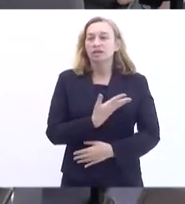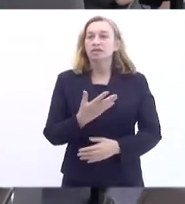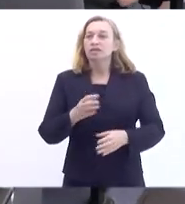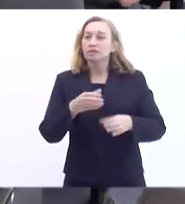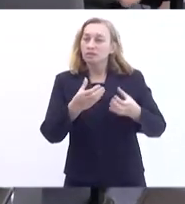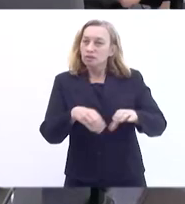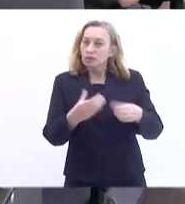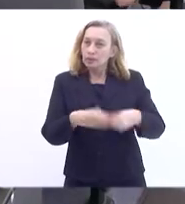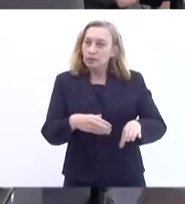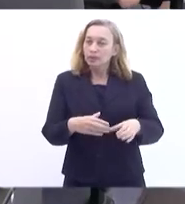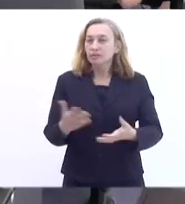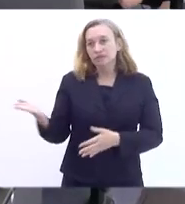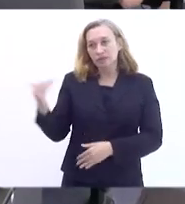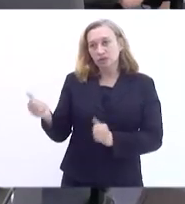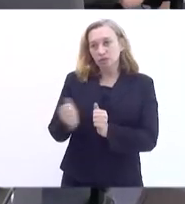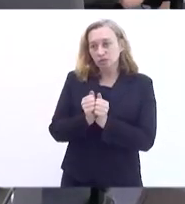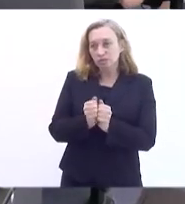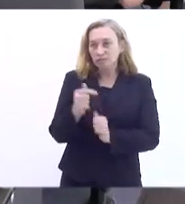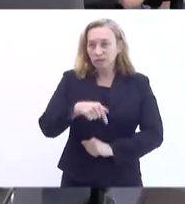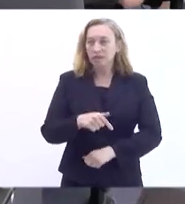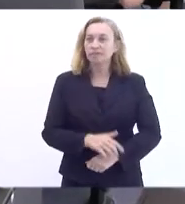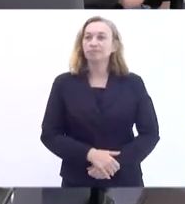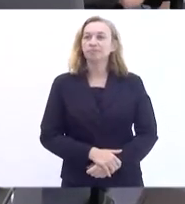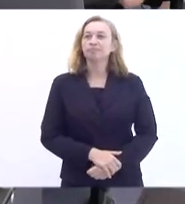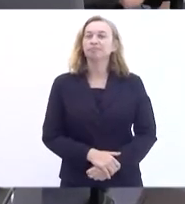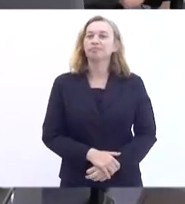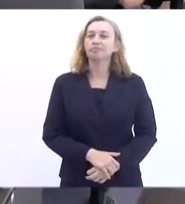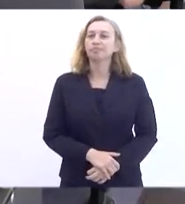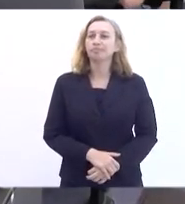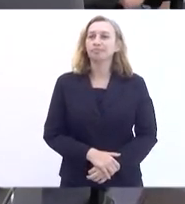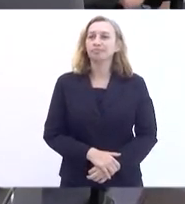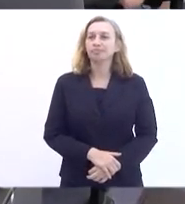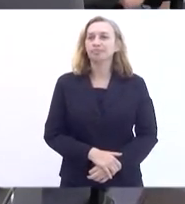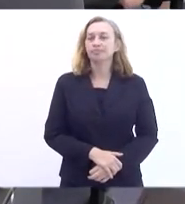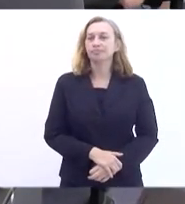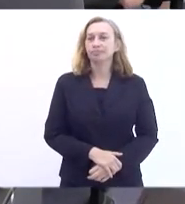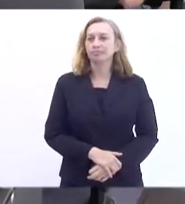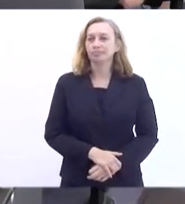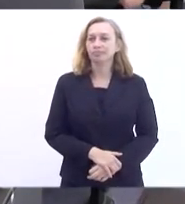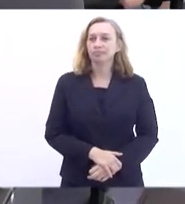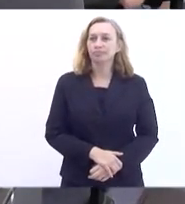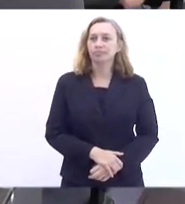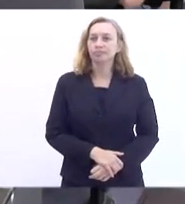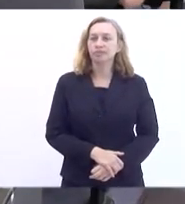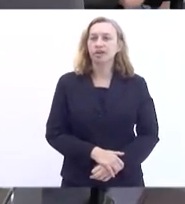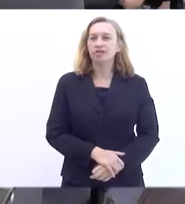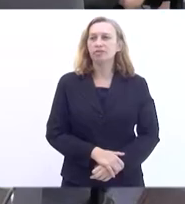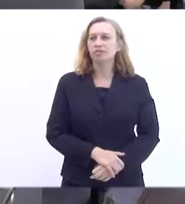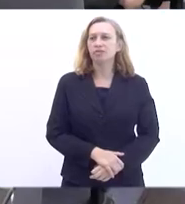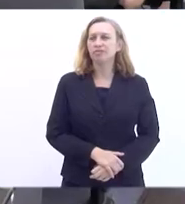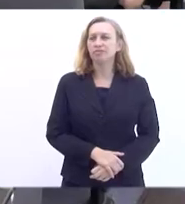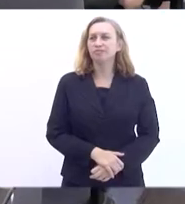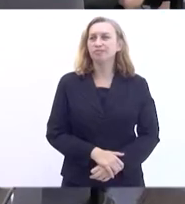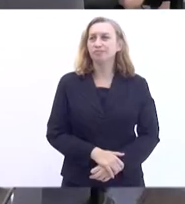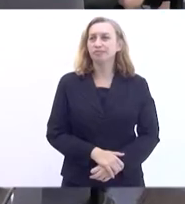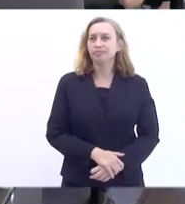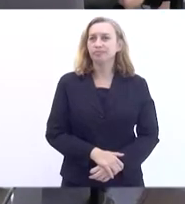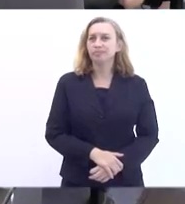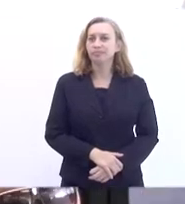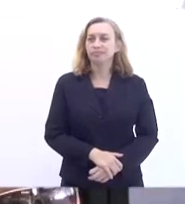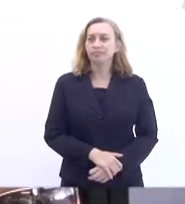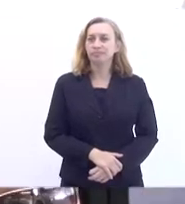de concurso vem para cá pegar a cadeira Coronel Salema esse daqui mesmo E aí